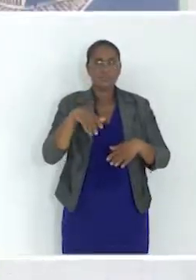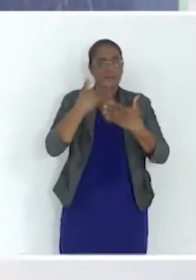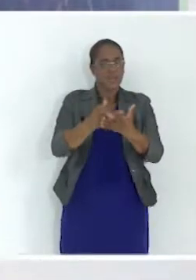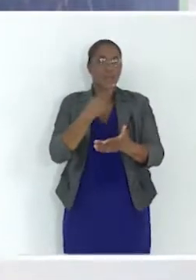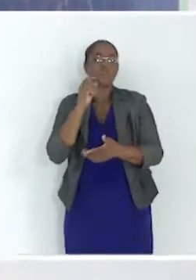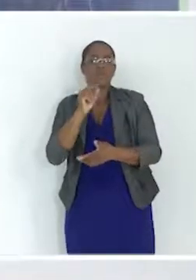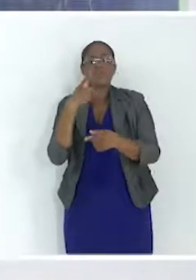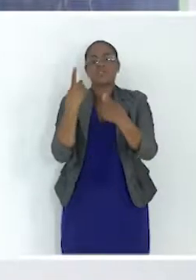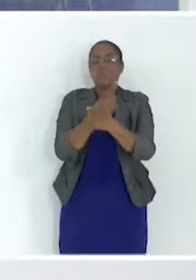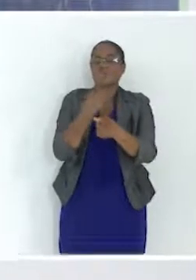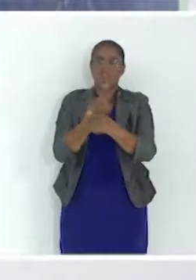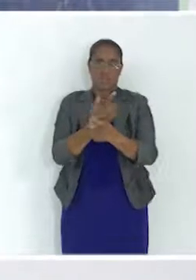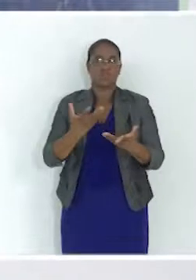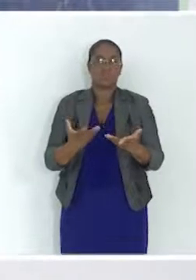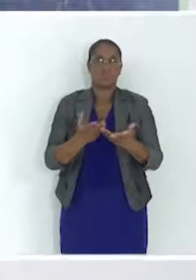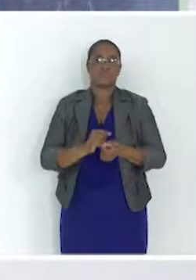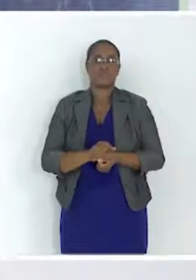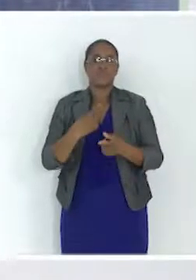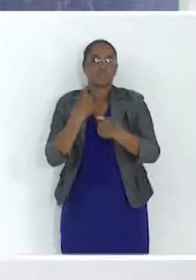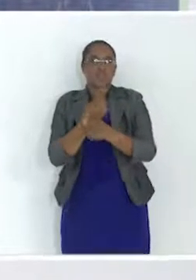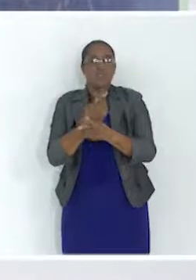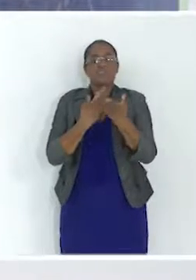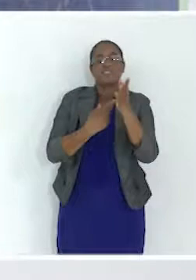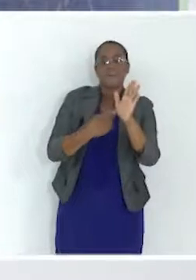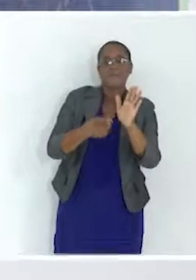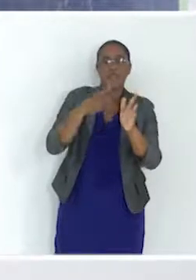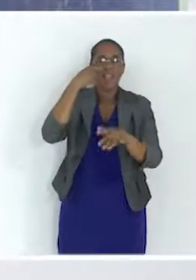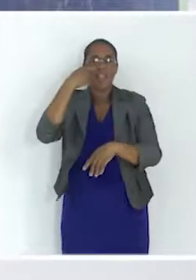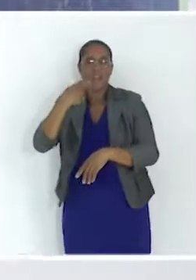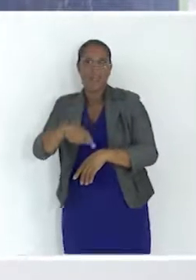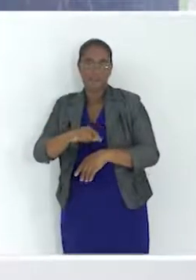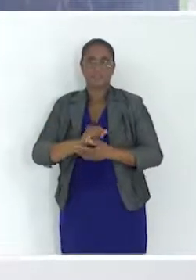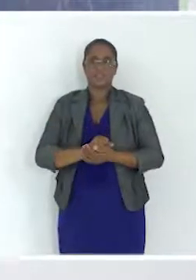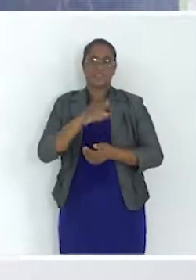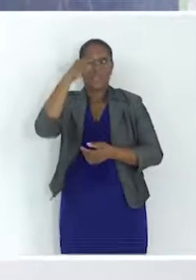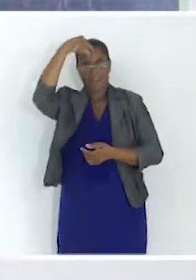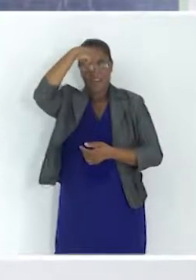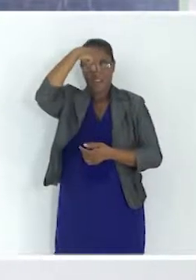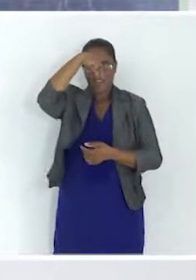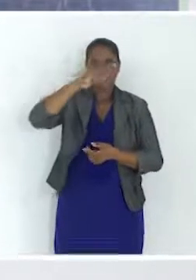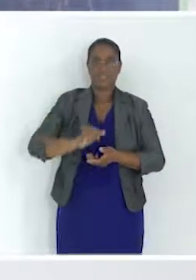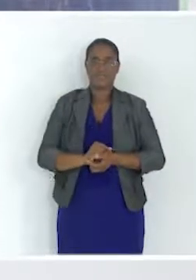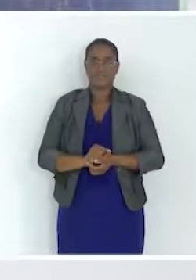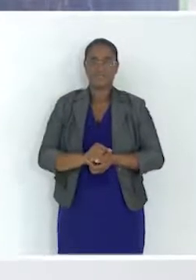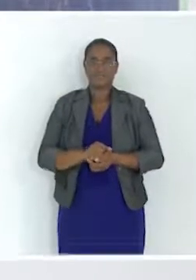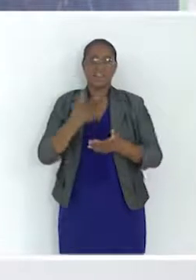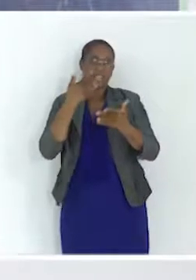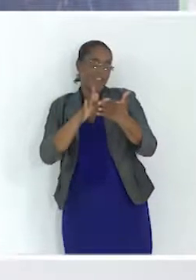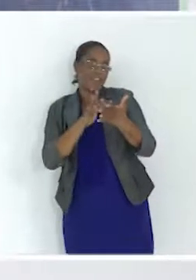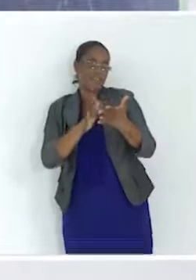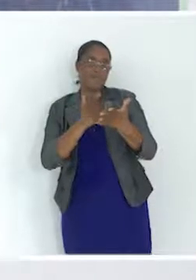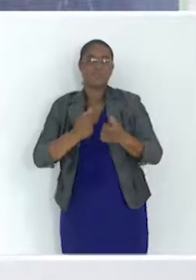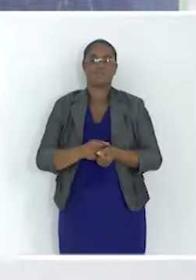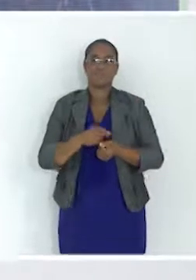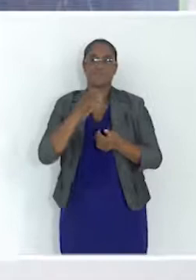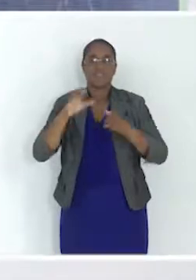Objetos como lápis, caneta, livro, cadeira e outros objetos que